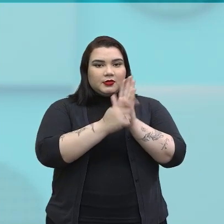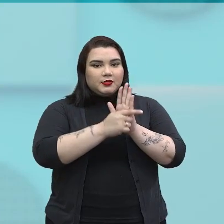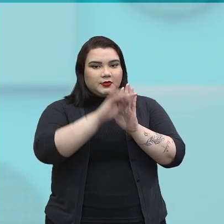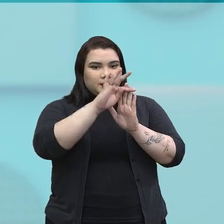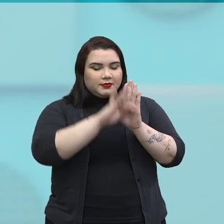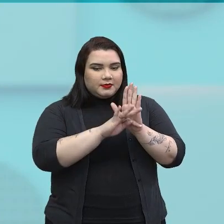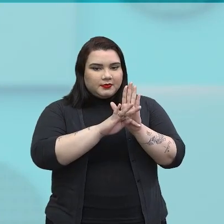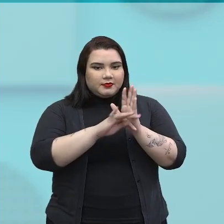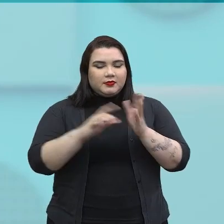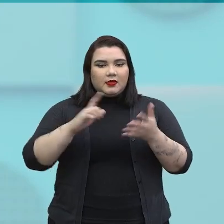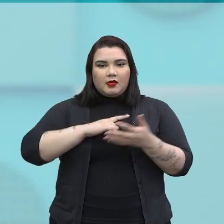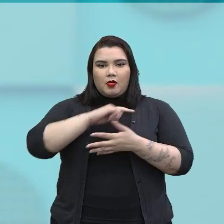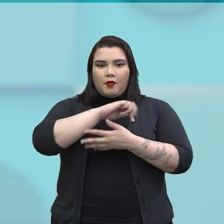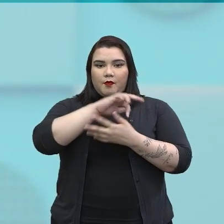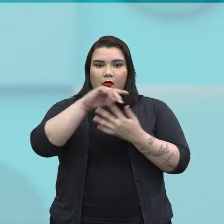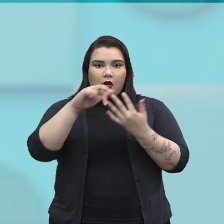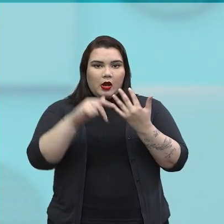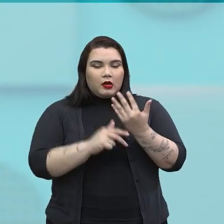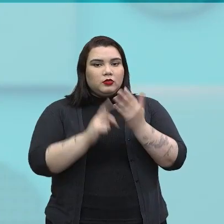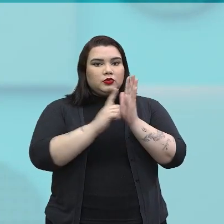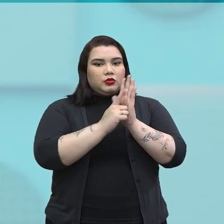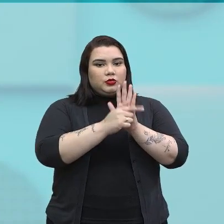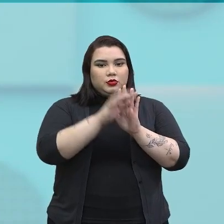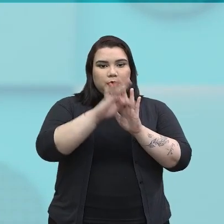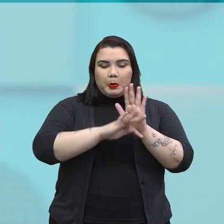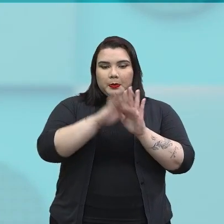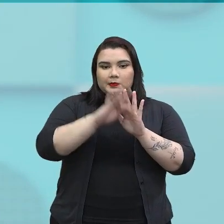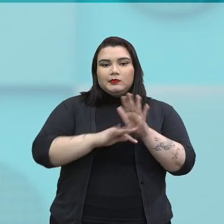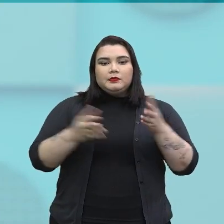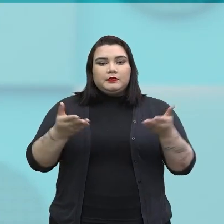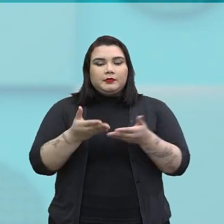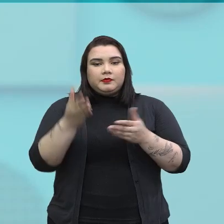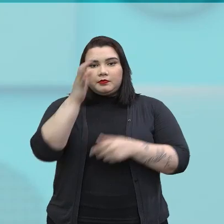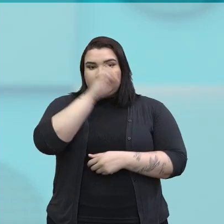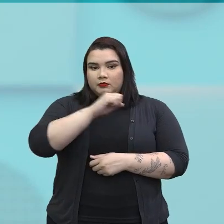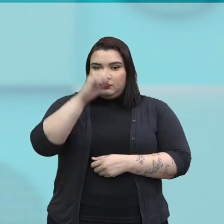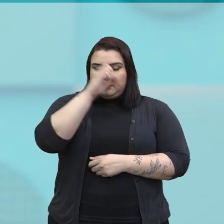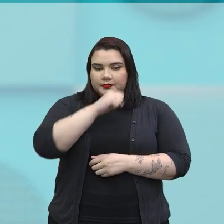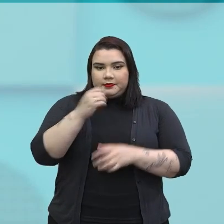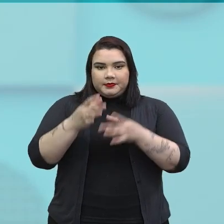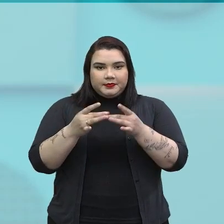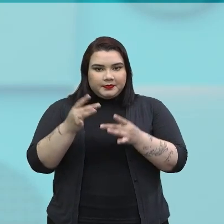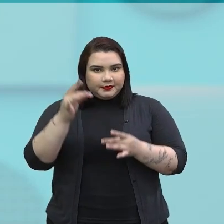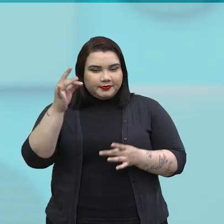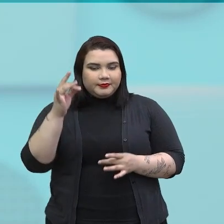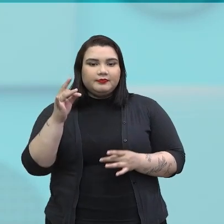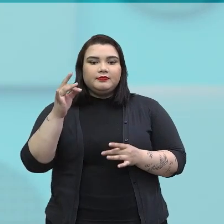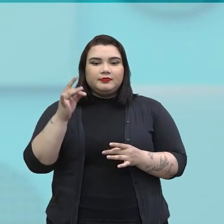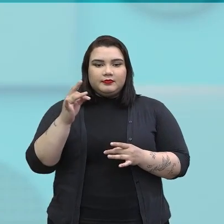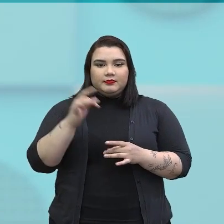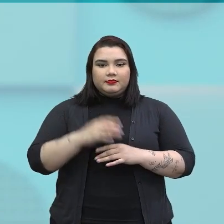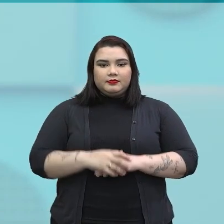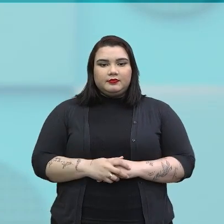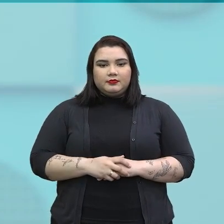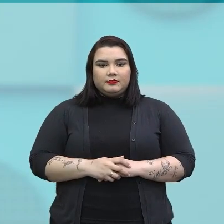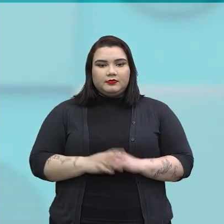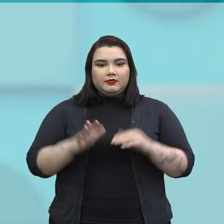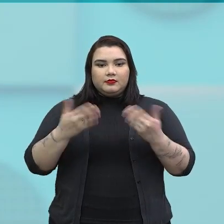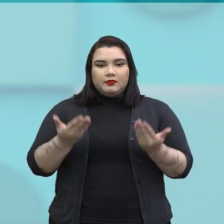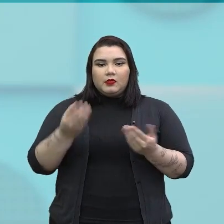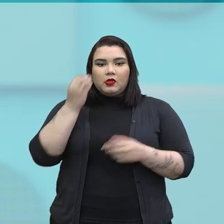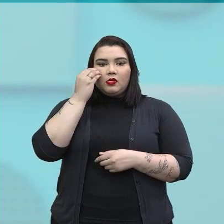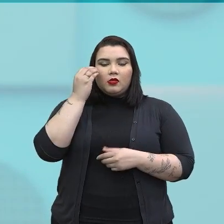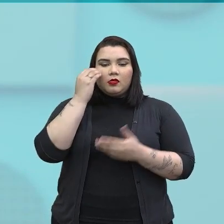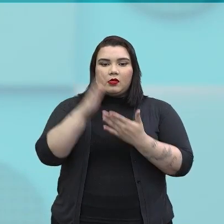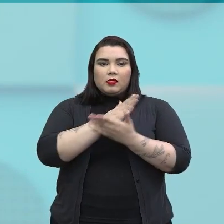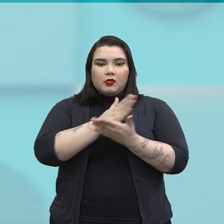textuais. São vários gêneros textuais e nós vamos aprender mais sobre eles hoje. Então, vamos ver